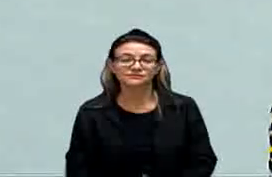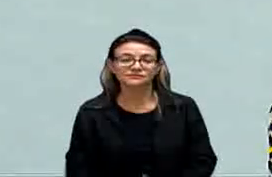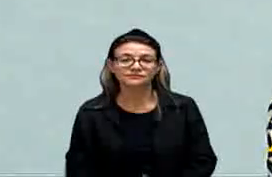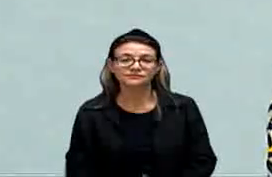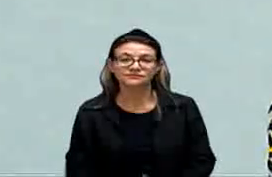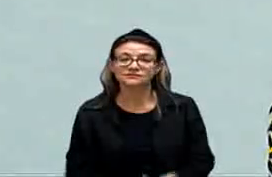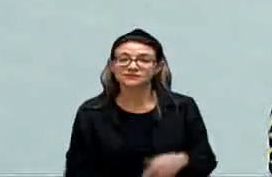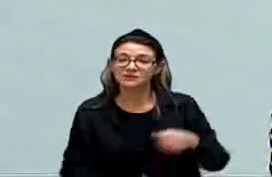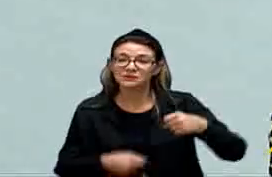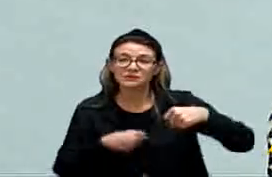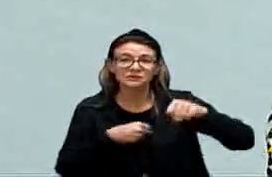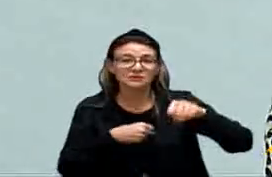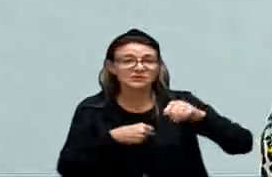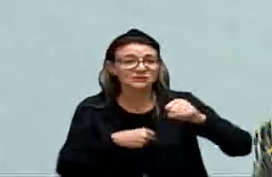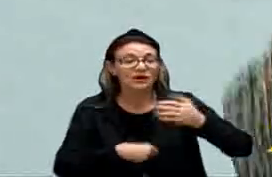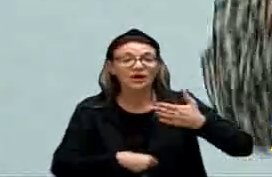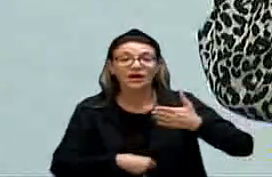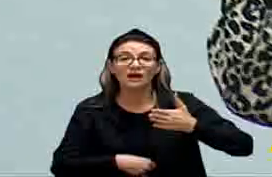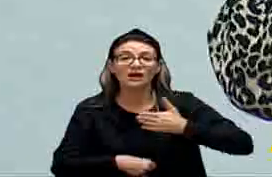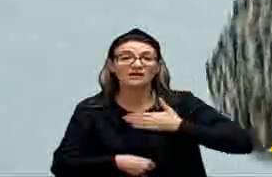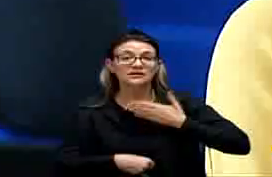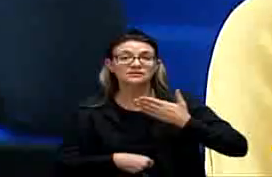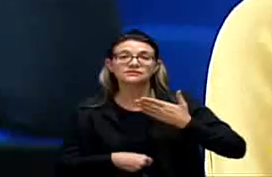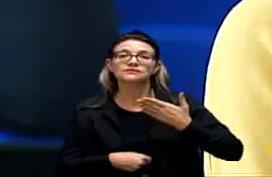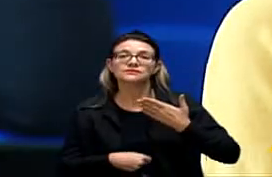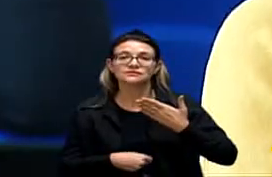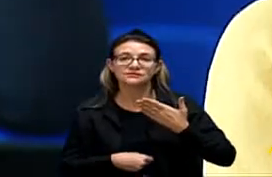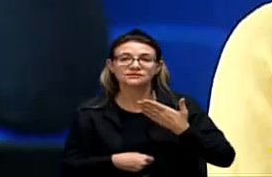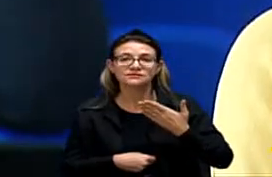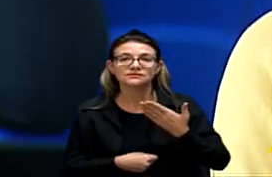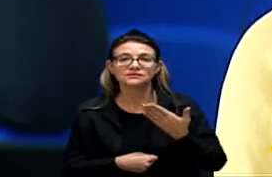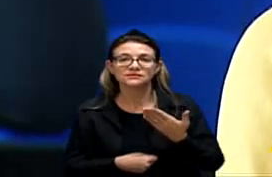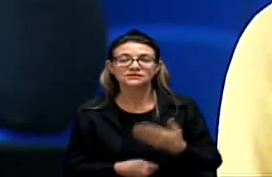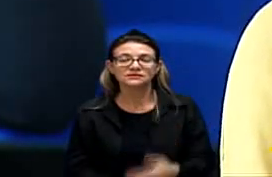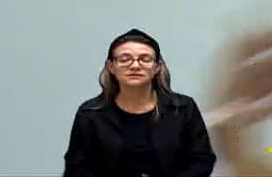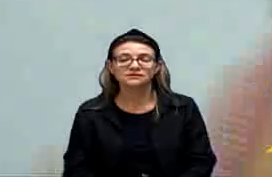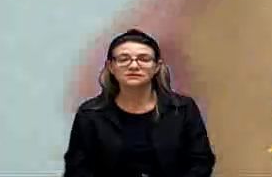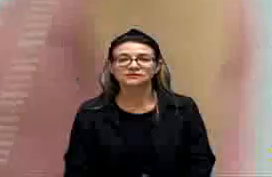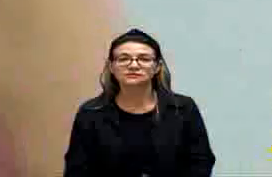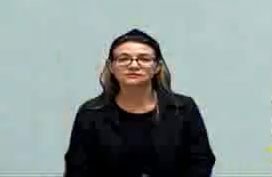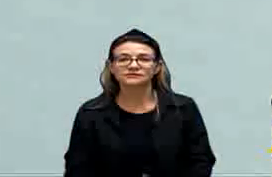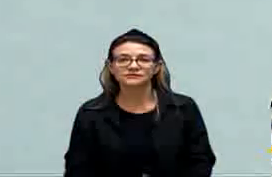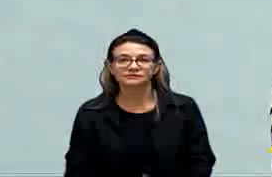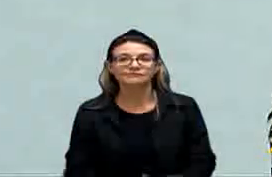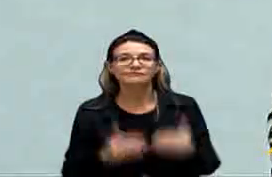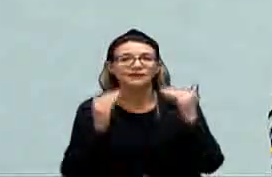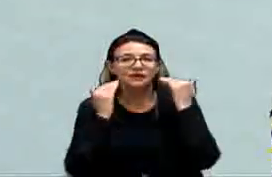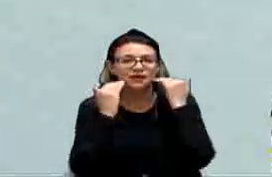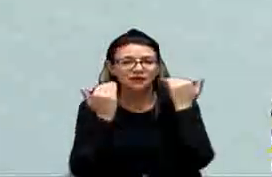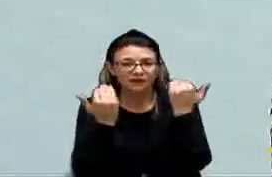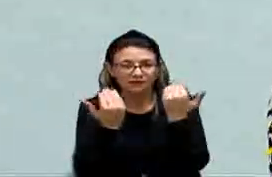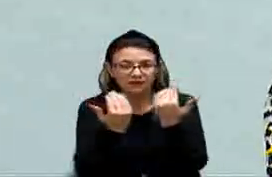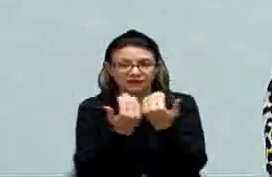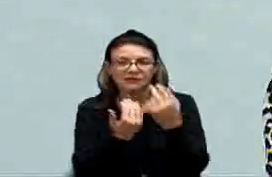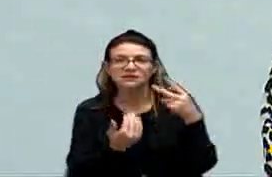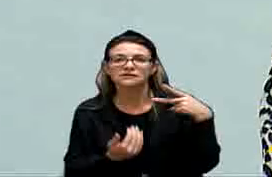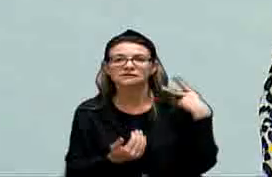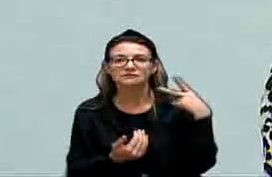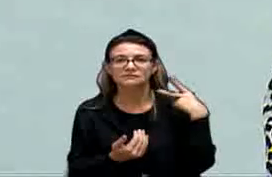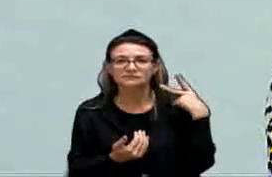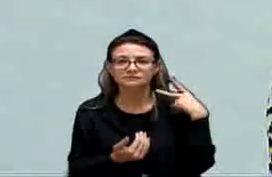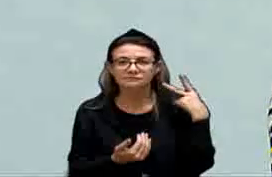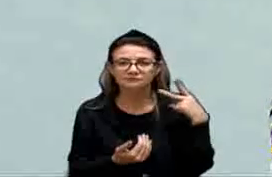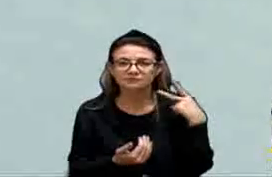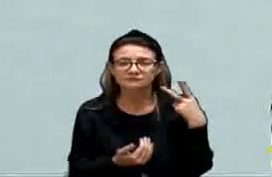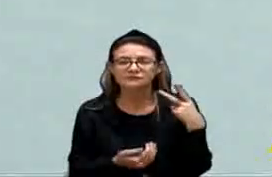assustam as pessoas e causam acidentes o clamor desta casa este debate que hoje dominou as rádios da